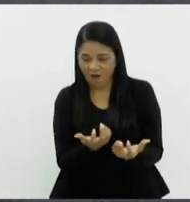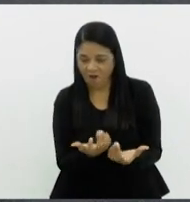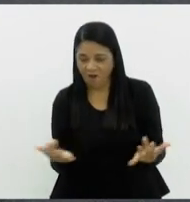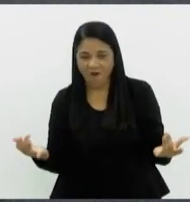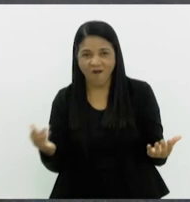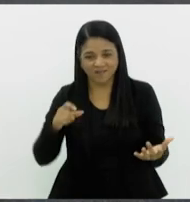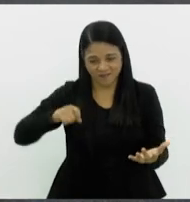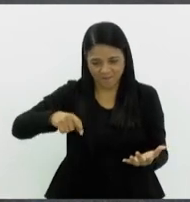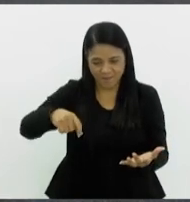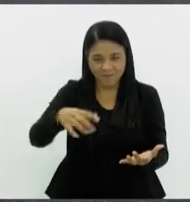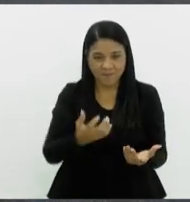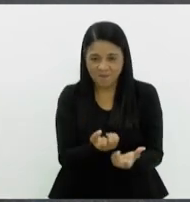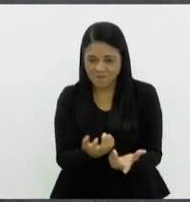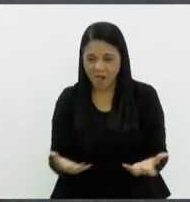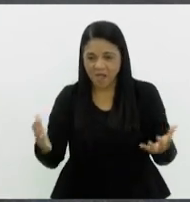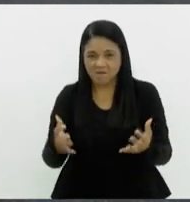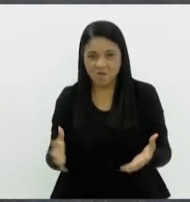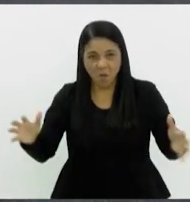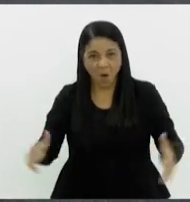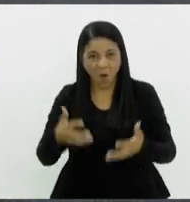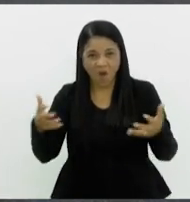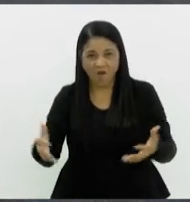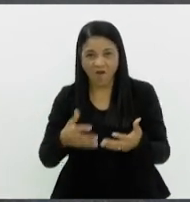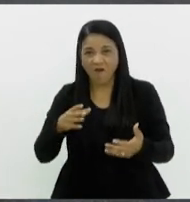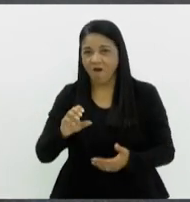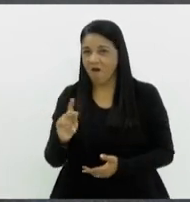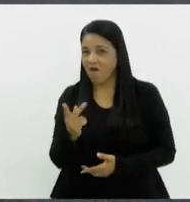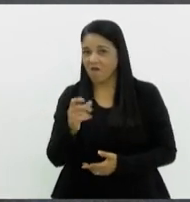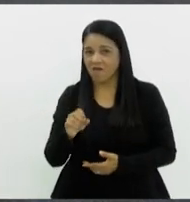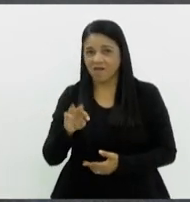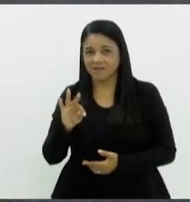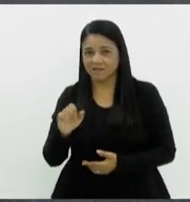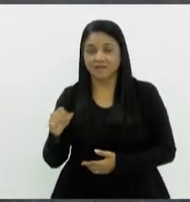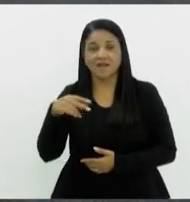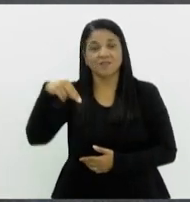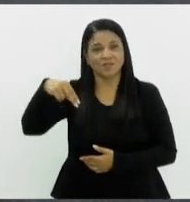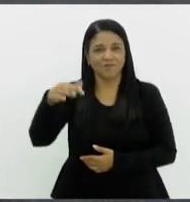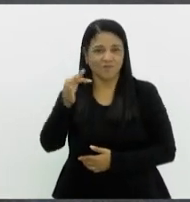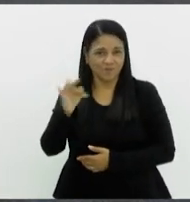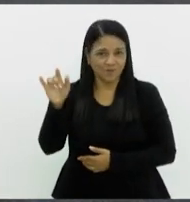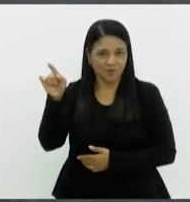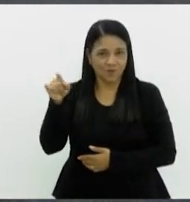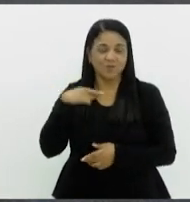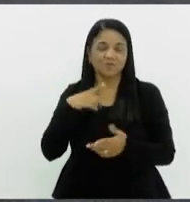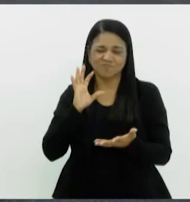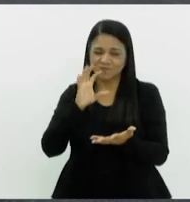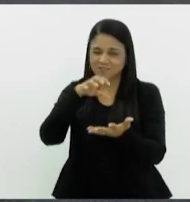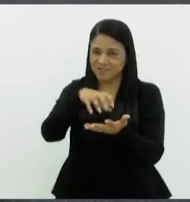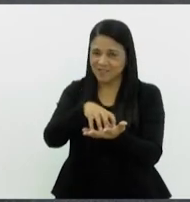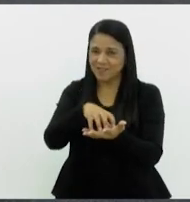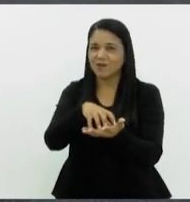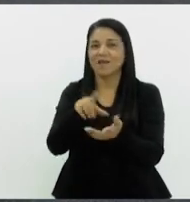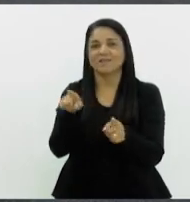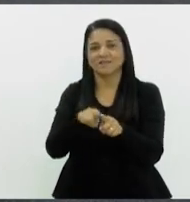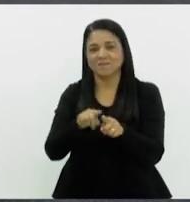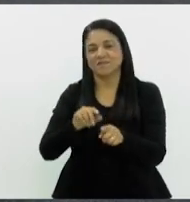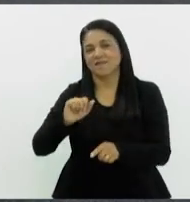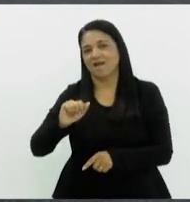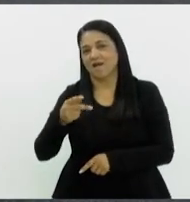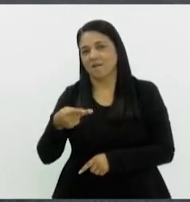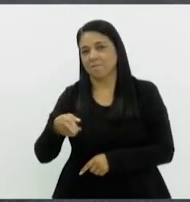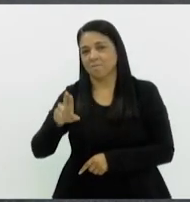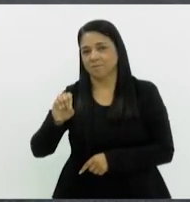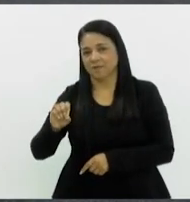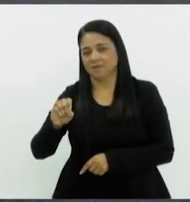está de aniversário hoje, então imagino que tenha todo, né, esse Centro de Pesquisa da Pesagro também esteja aí a serviço